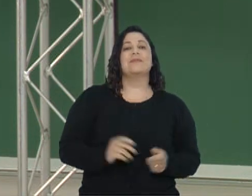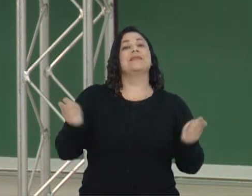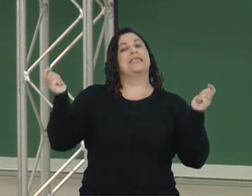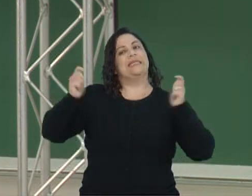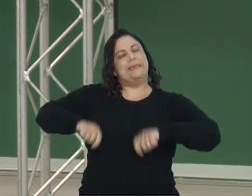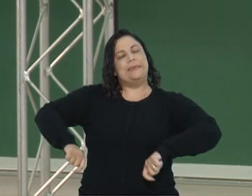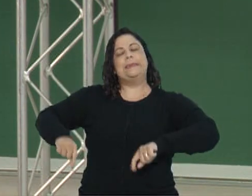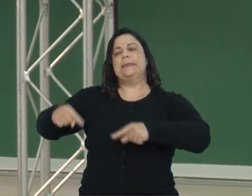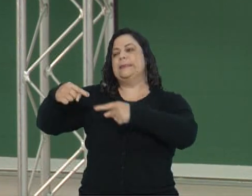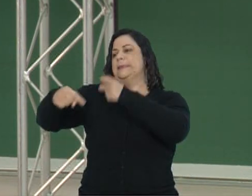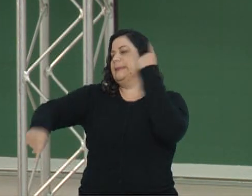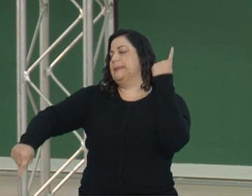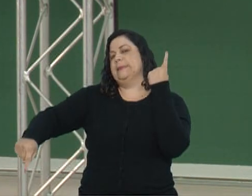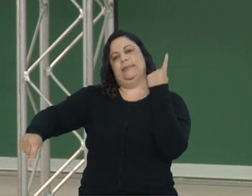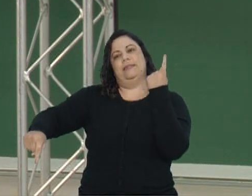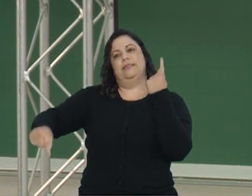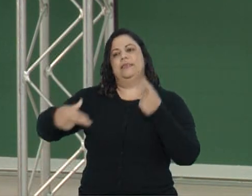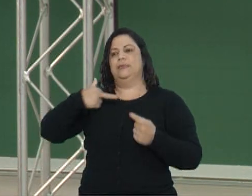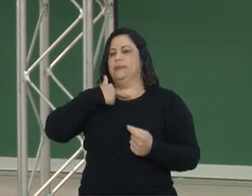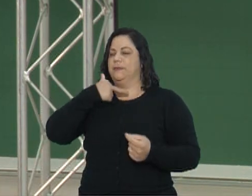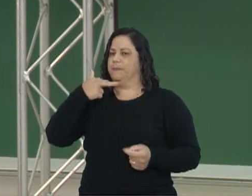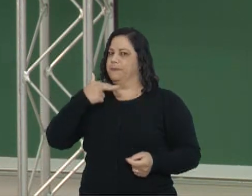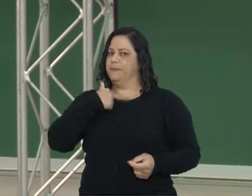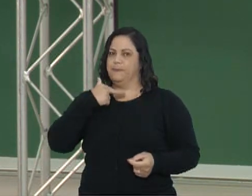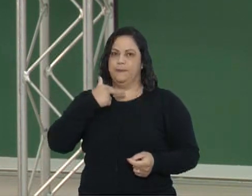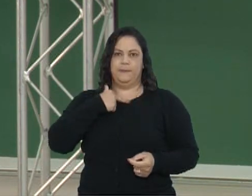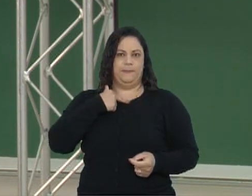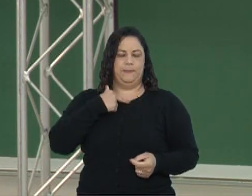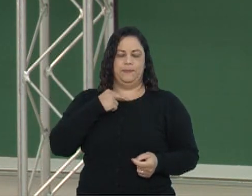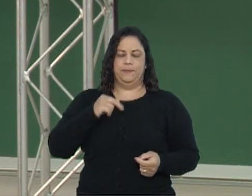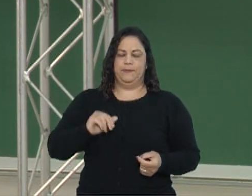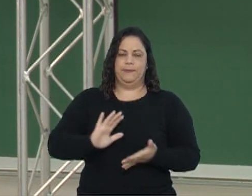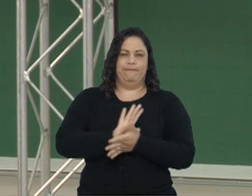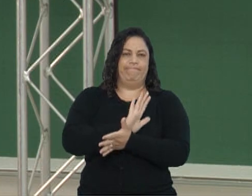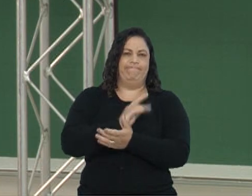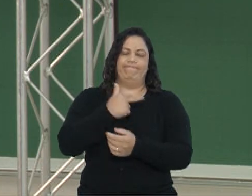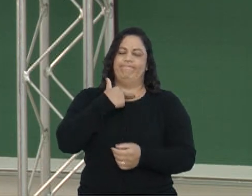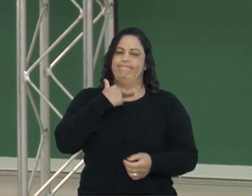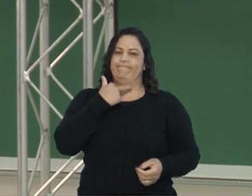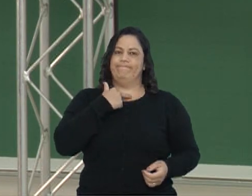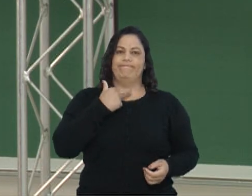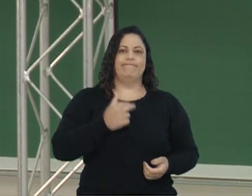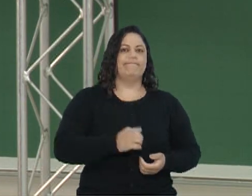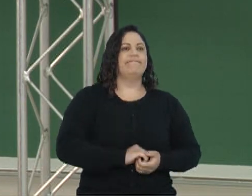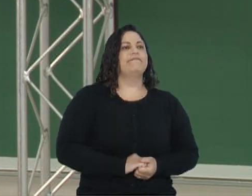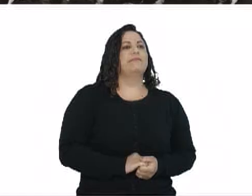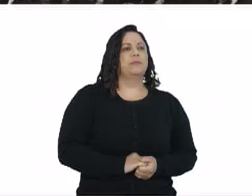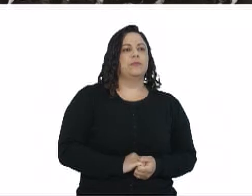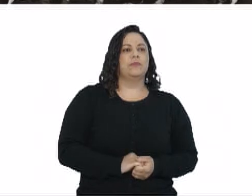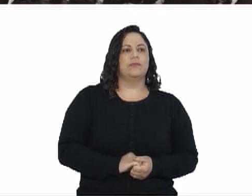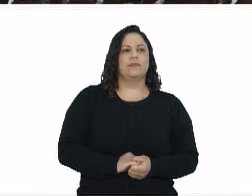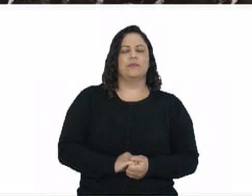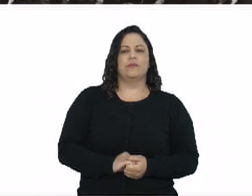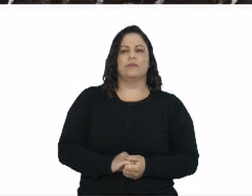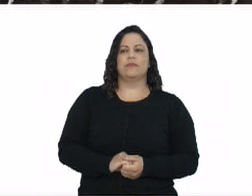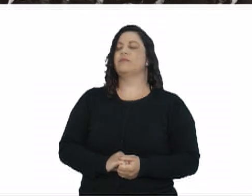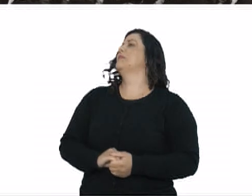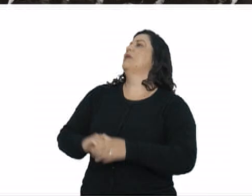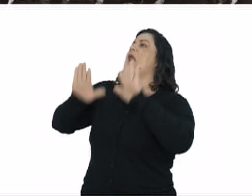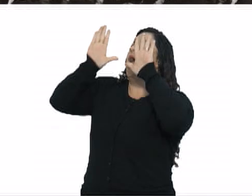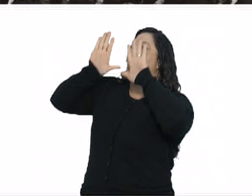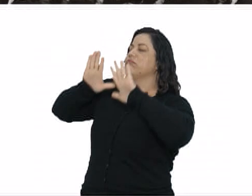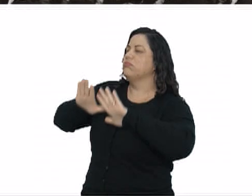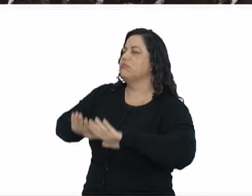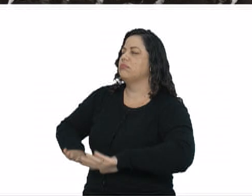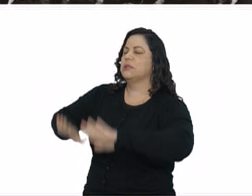censura à imprensa é totalmente veemente nos modelos totalitários. Culto ao líder. Aquela ideia